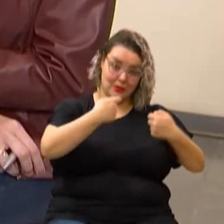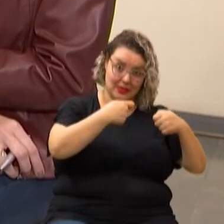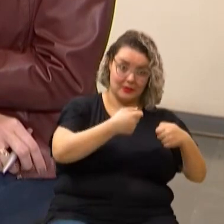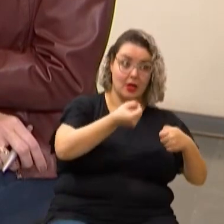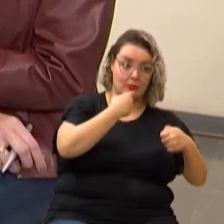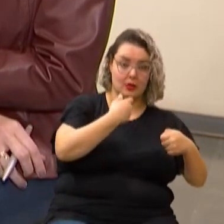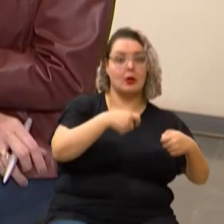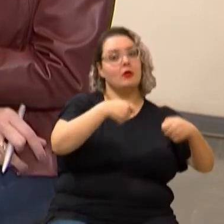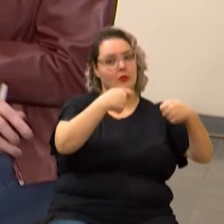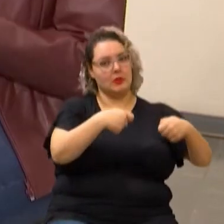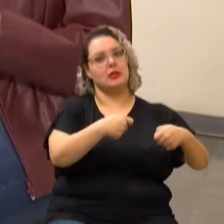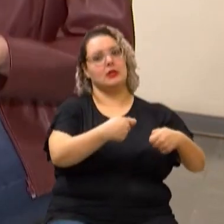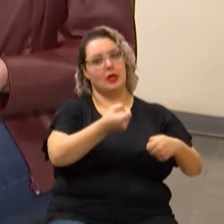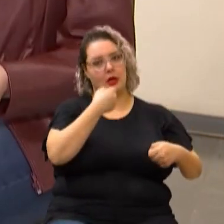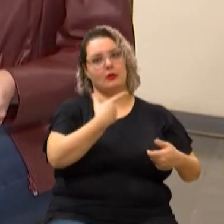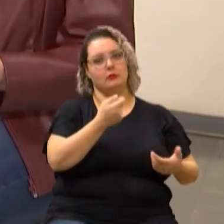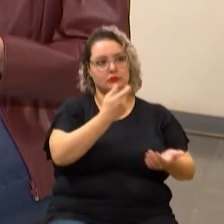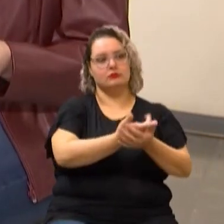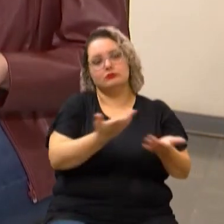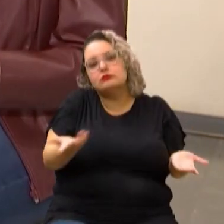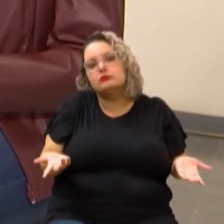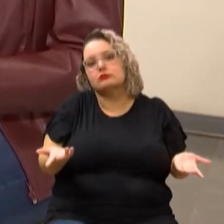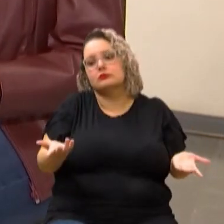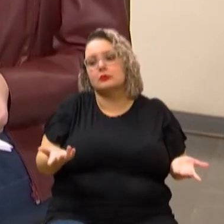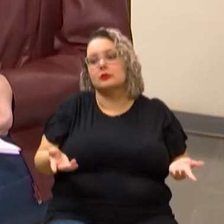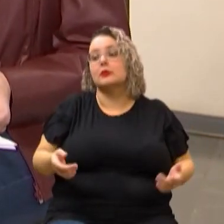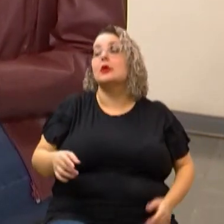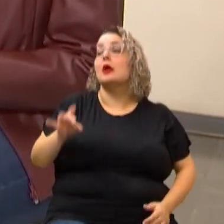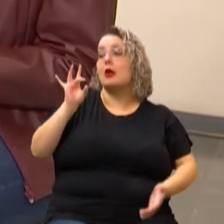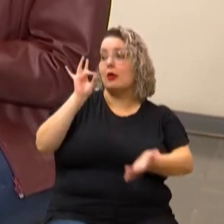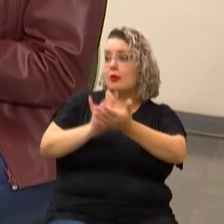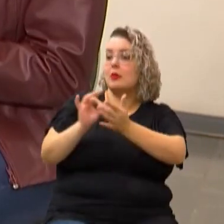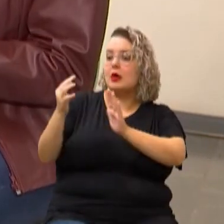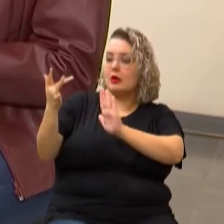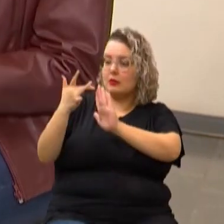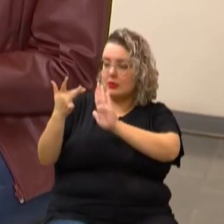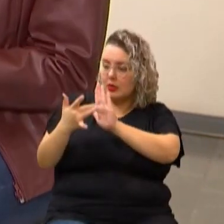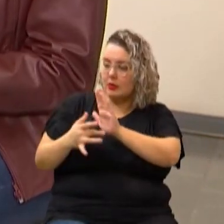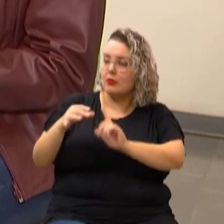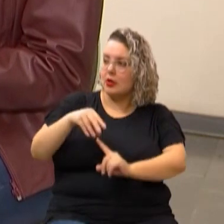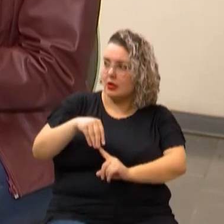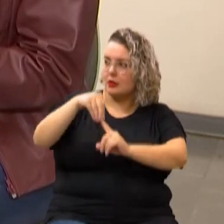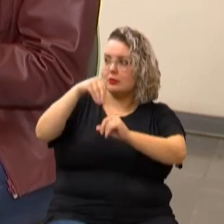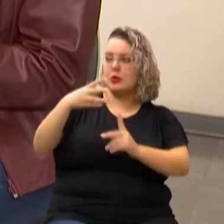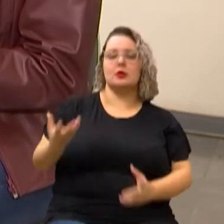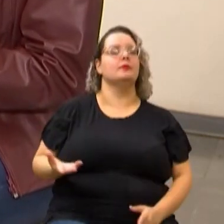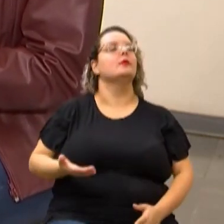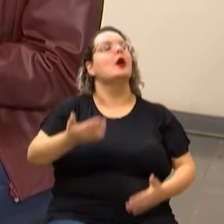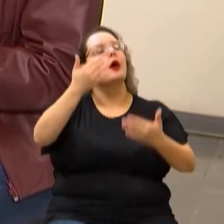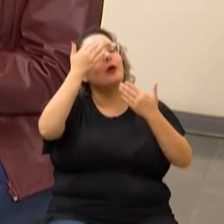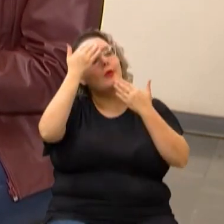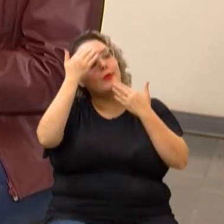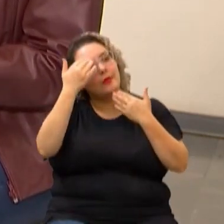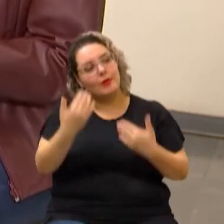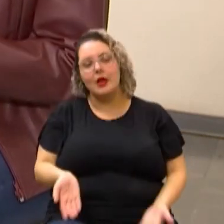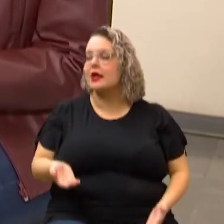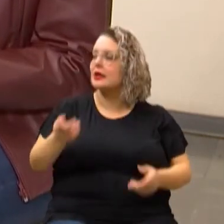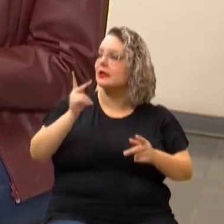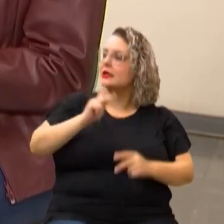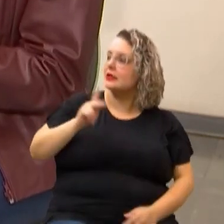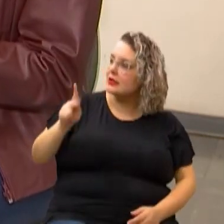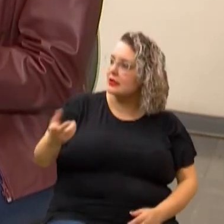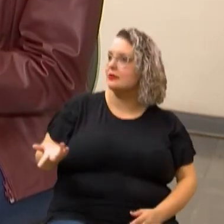os produtos que a gente tem ali, vamos dizer, supérfluos, mas também a questão da alimentação. Por que isso? Para que a